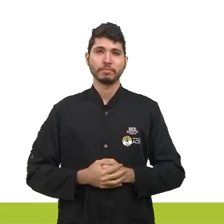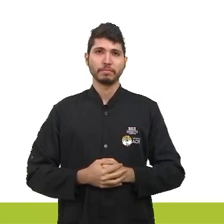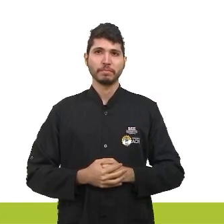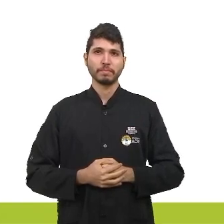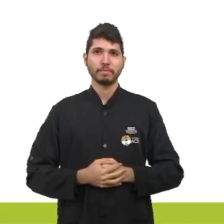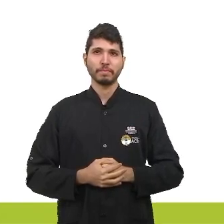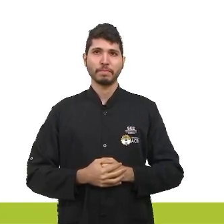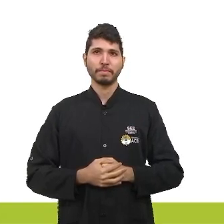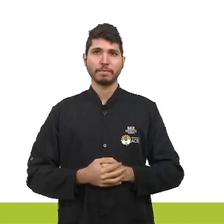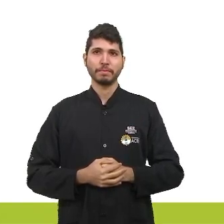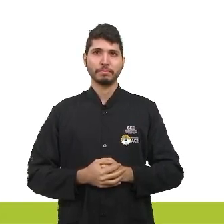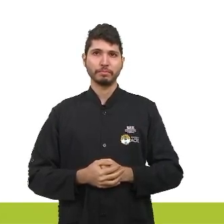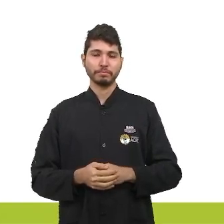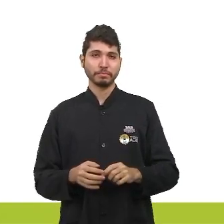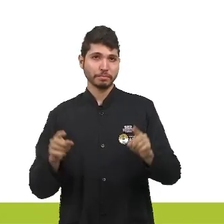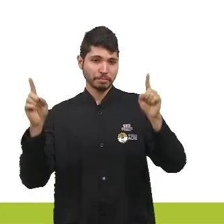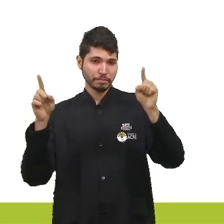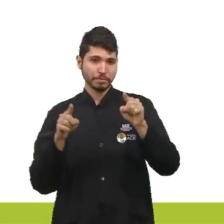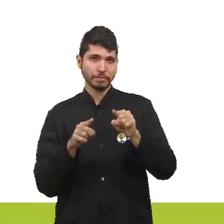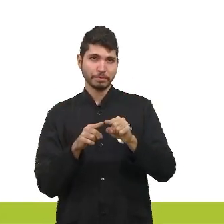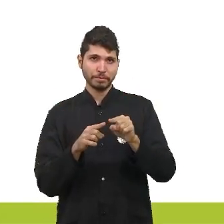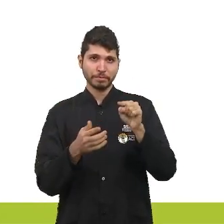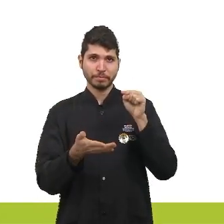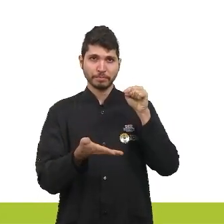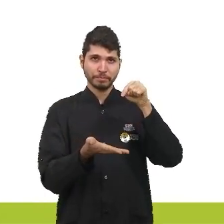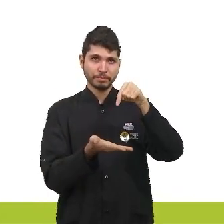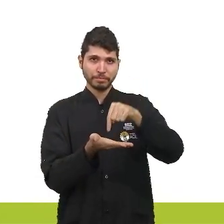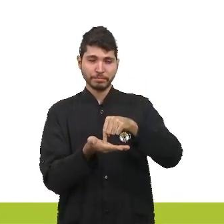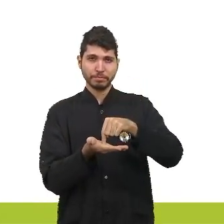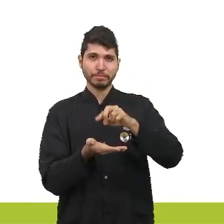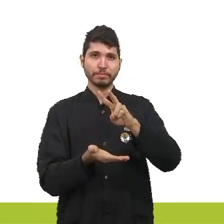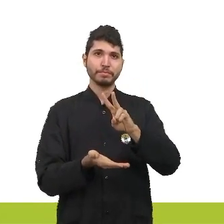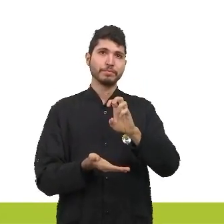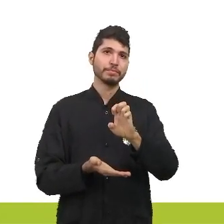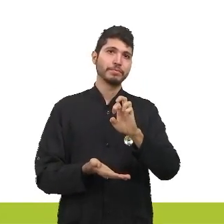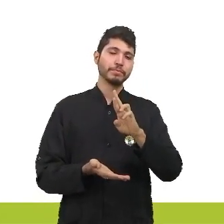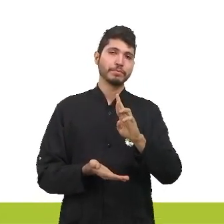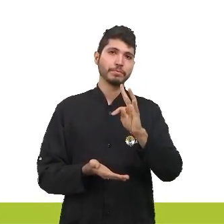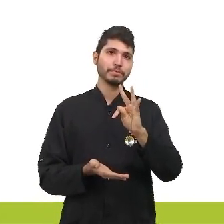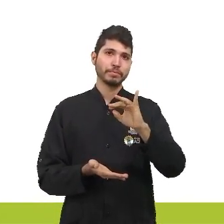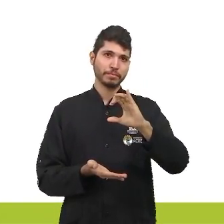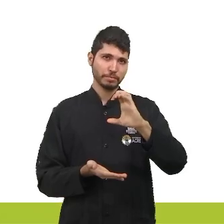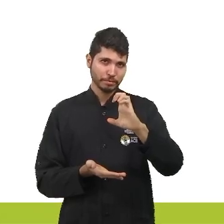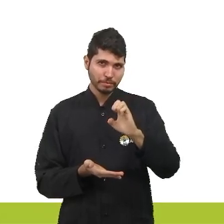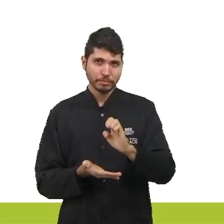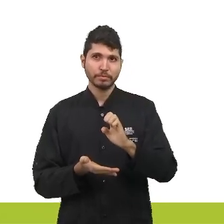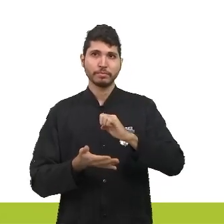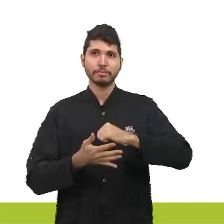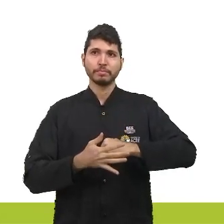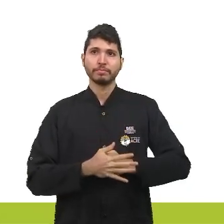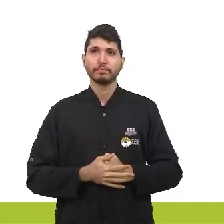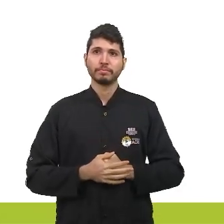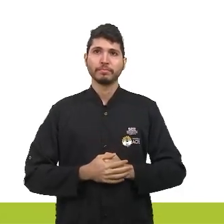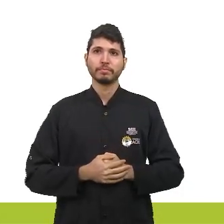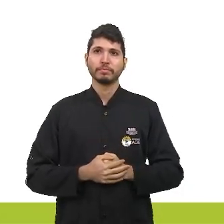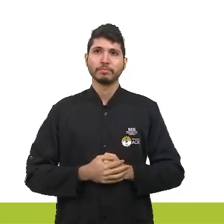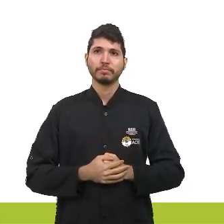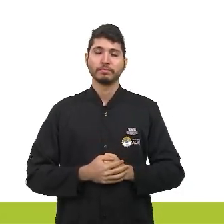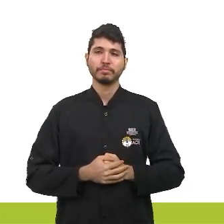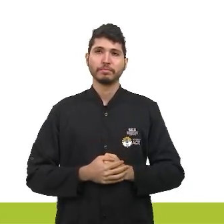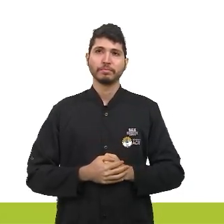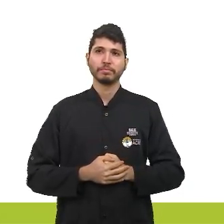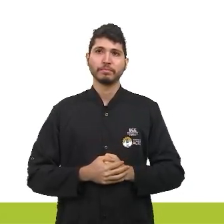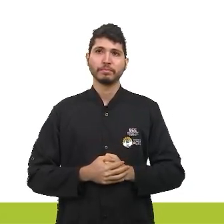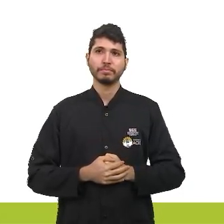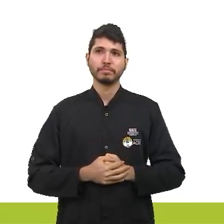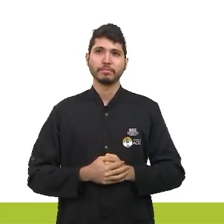E os ângulos são os ângulos do polígono. Todos os ângulos aqui, digamos esse ângulo aqui, é o ângulo do polígono, e esses ângulos também